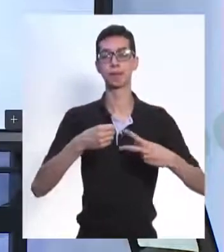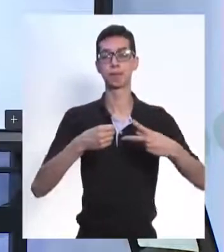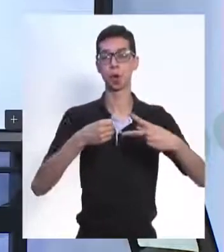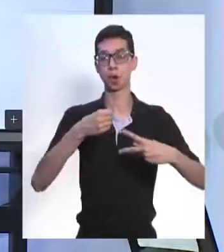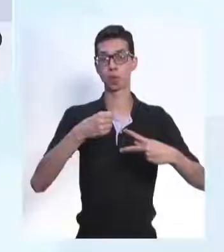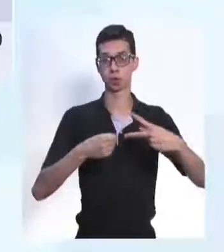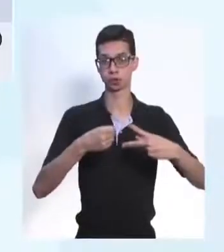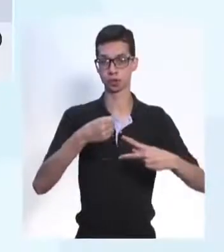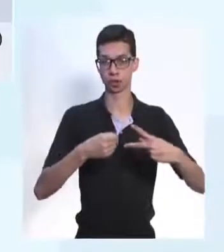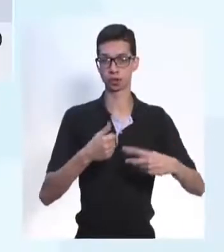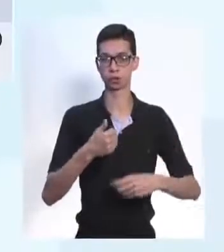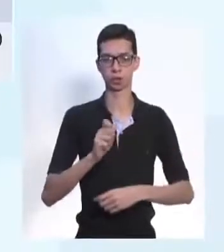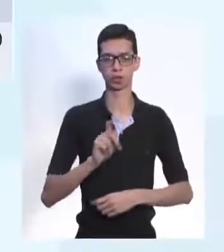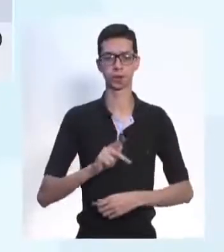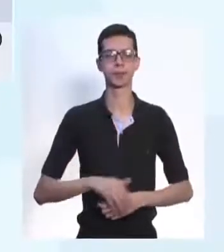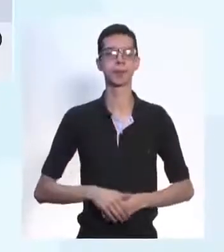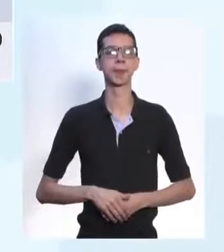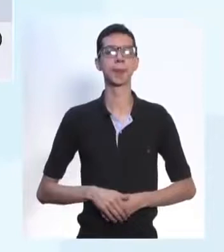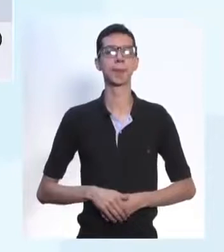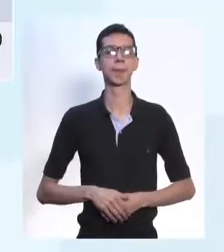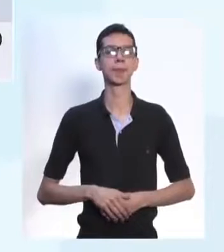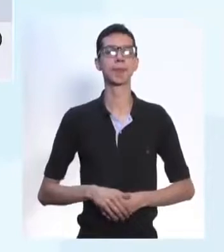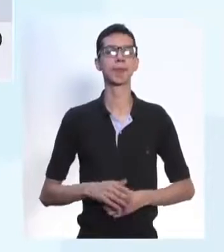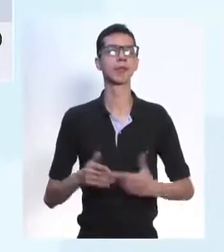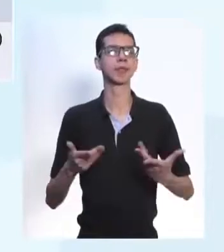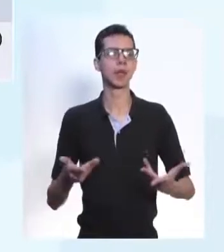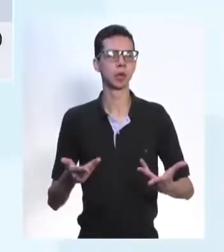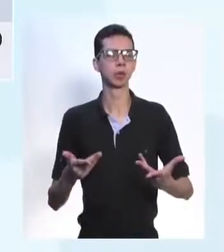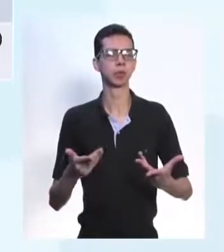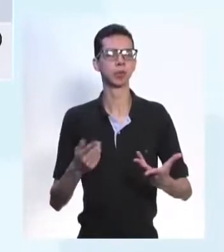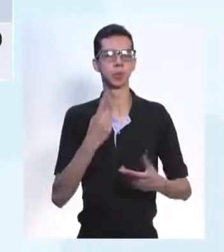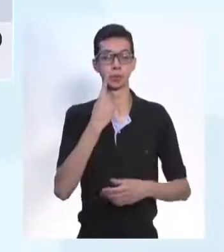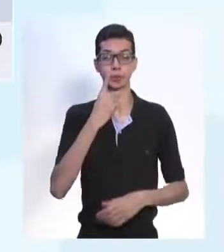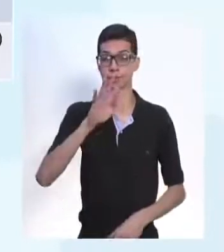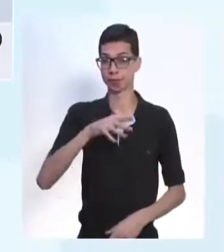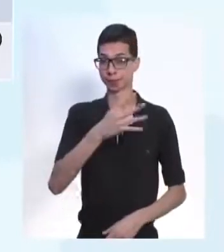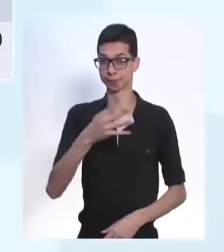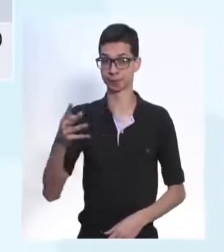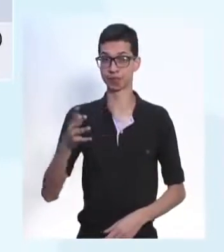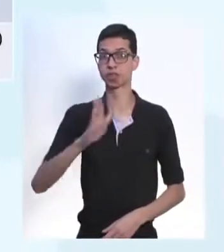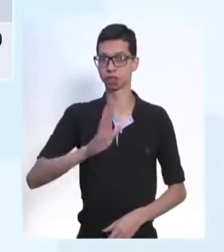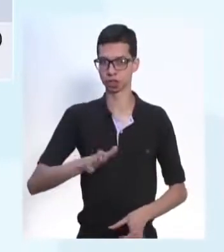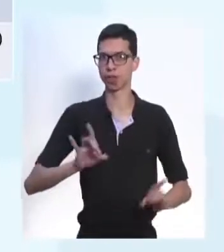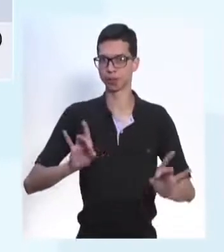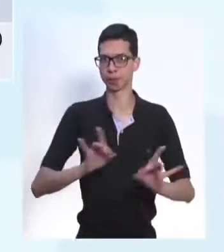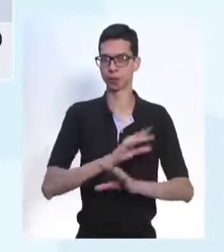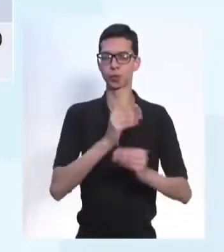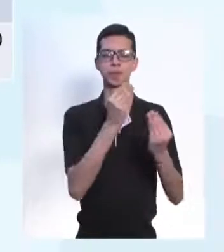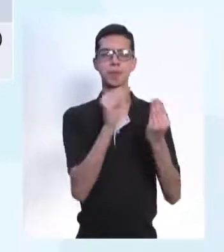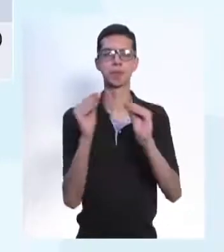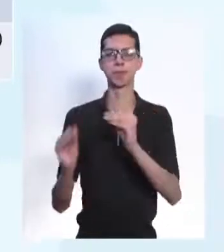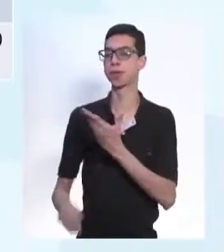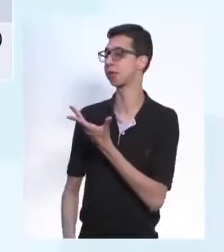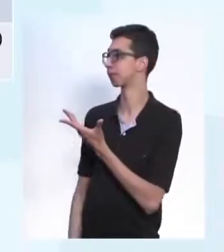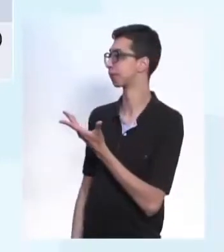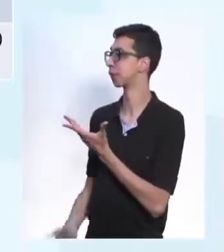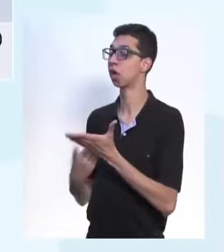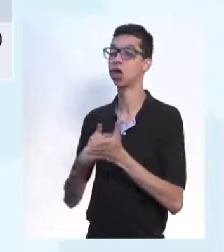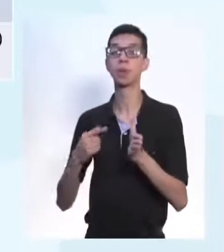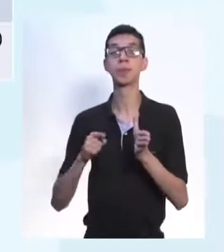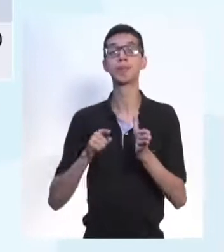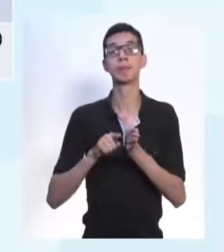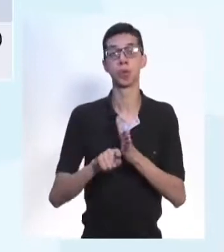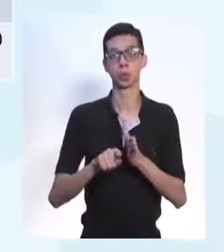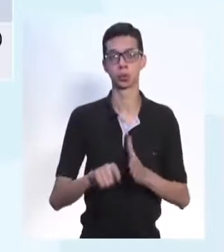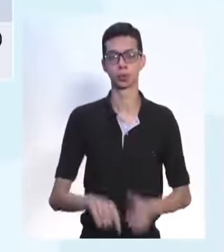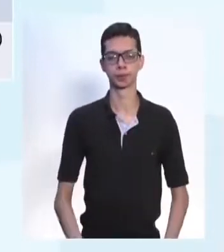vocês, com a tabela preenchida. Então a tabela já está preenchida aí, a mesma tabela. A minha pergunta é, qual a